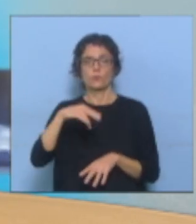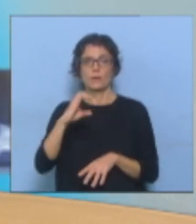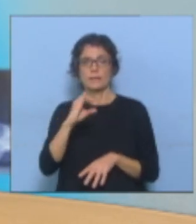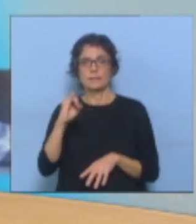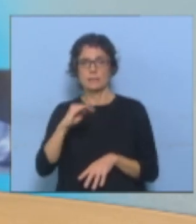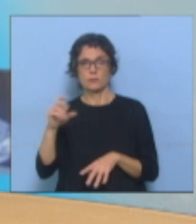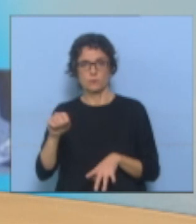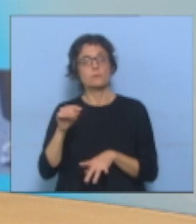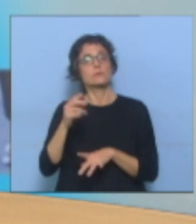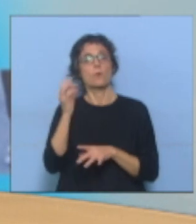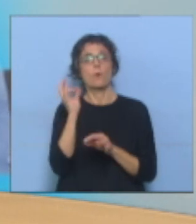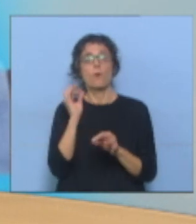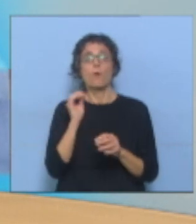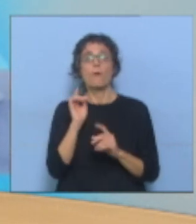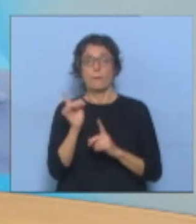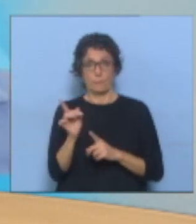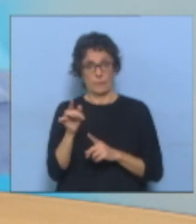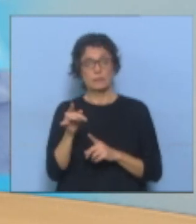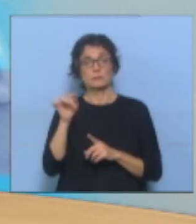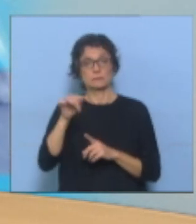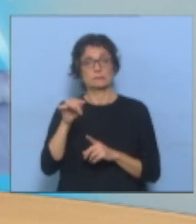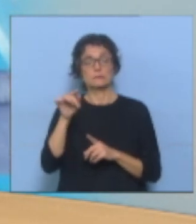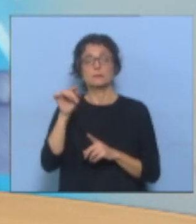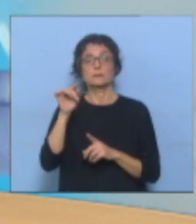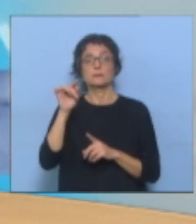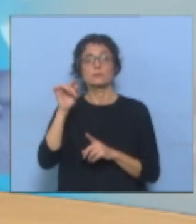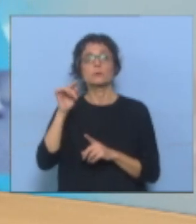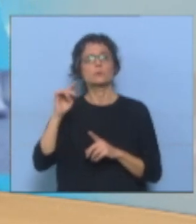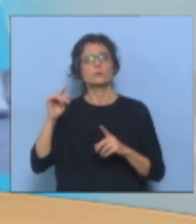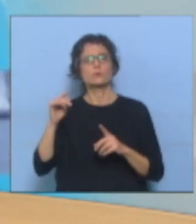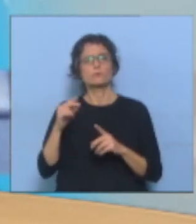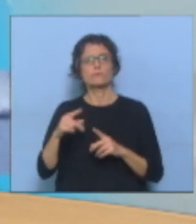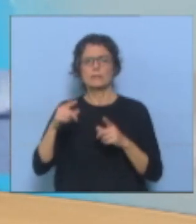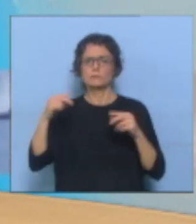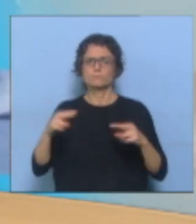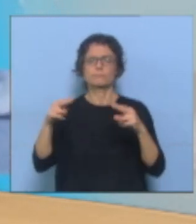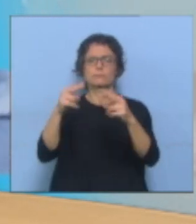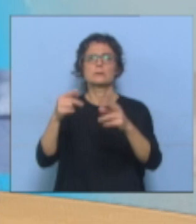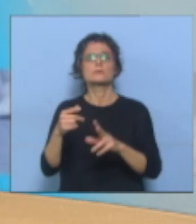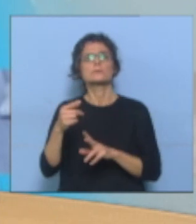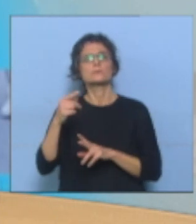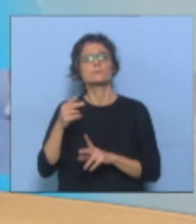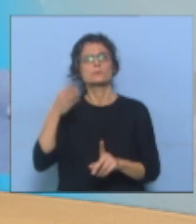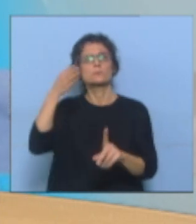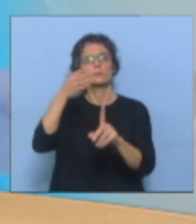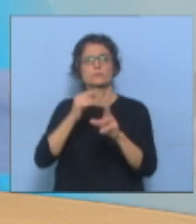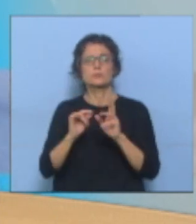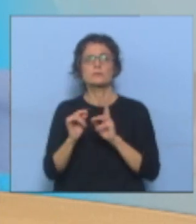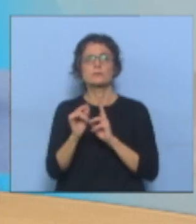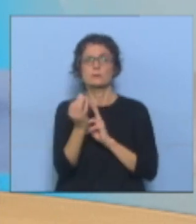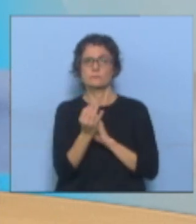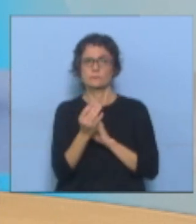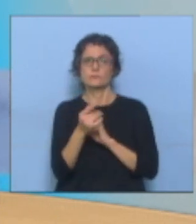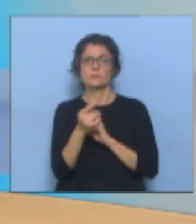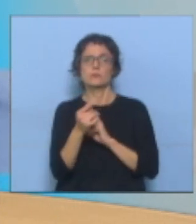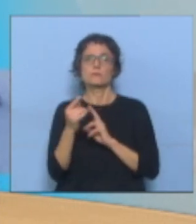semana em Portugal que se enquadra num conjunto de iniciativas que preparam o encontro mundial que decorre em Assis. É sobre essas iniciativas que nos